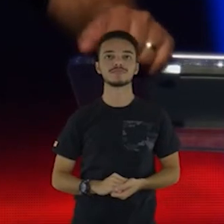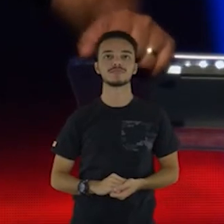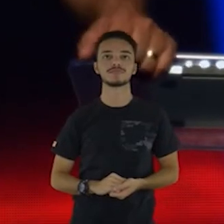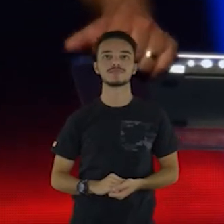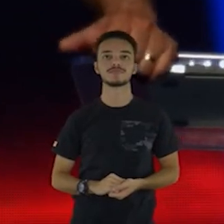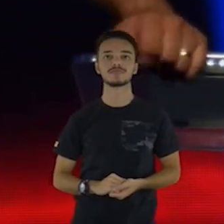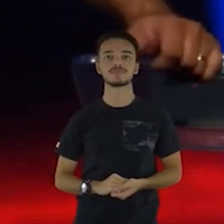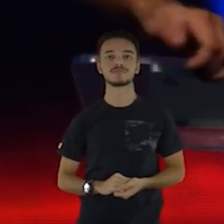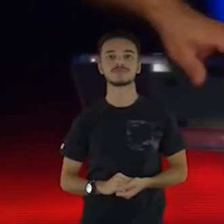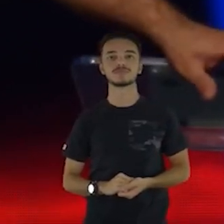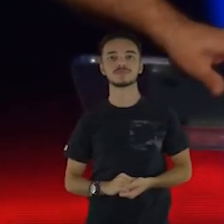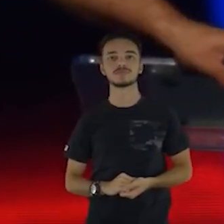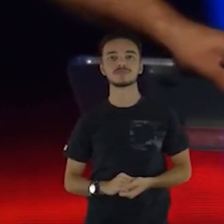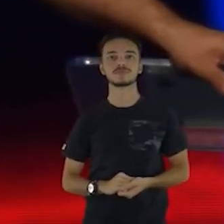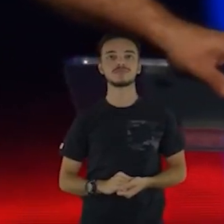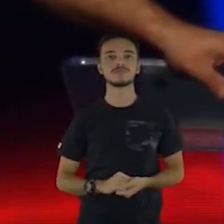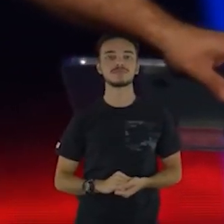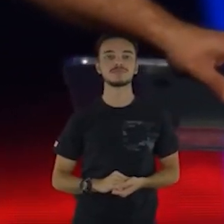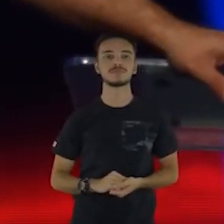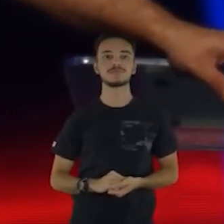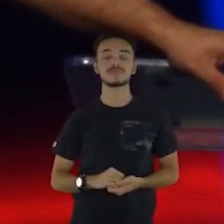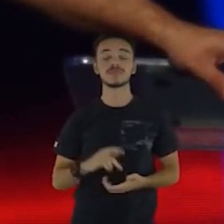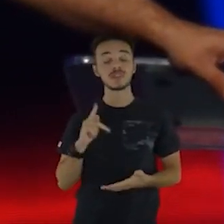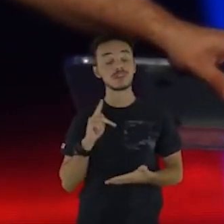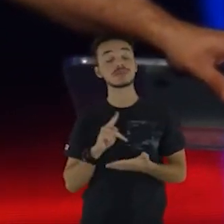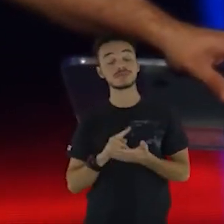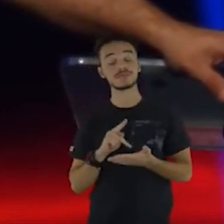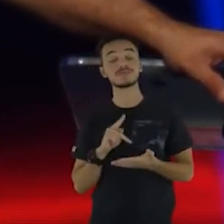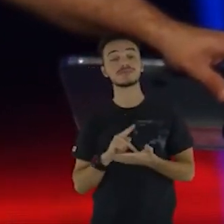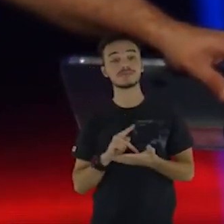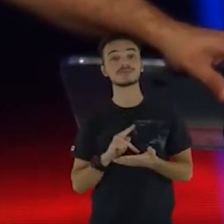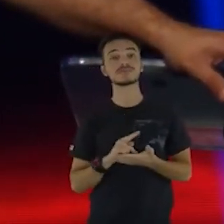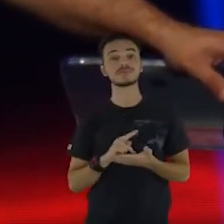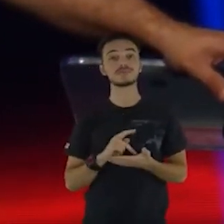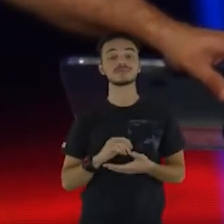É duro falar isso, mas é verdade.